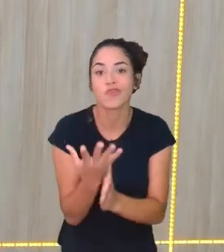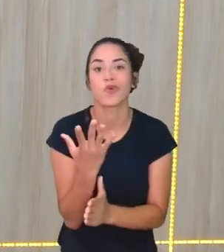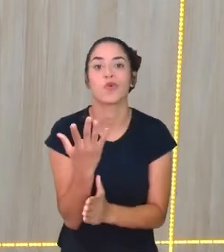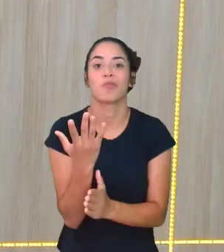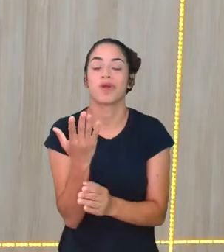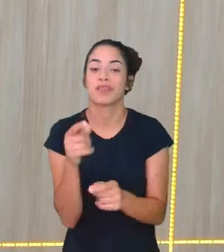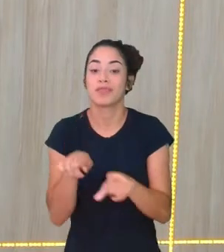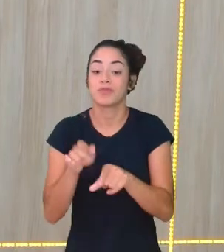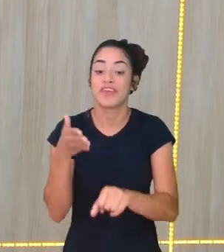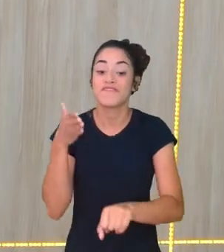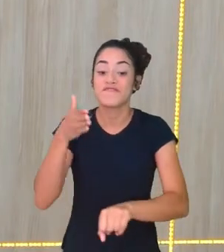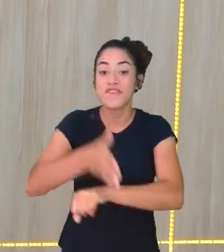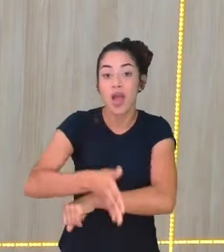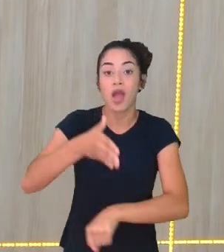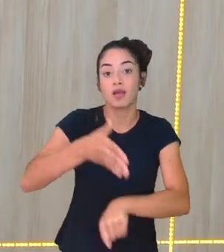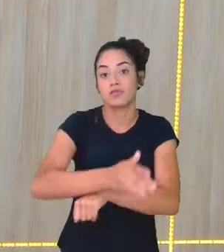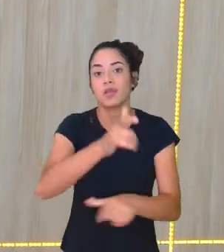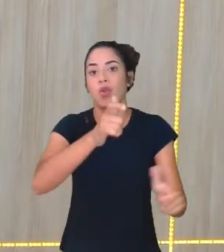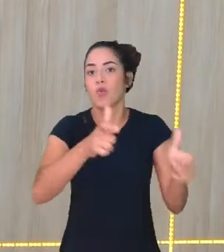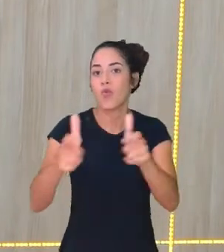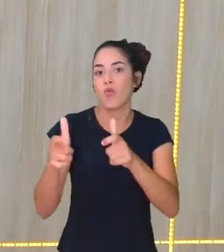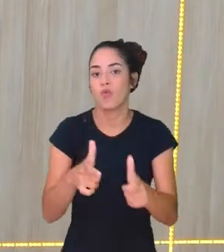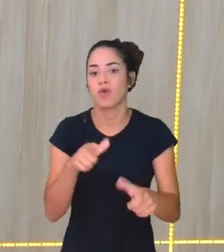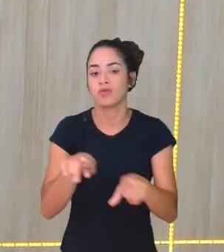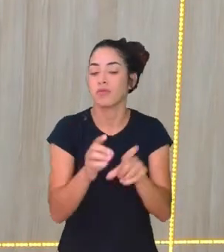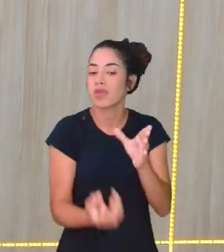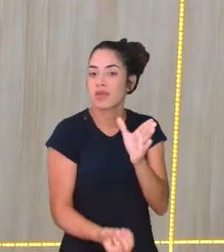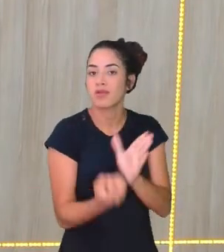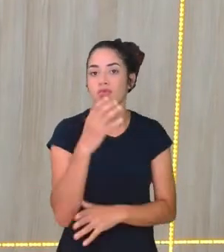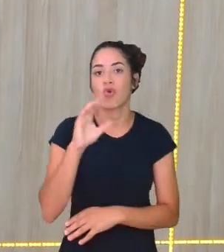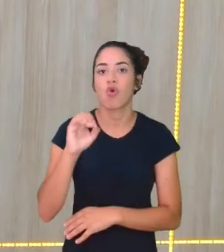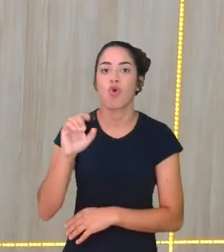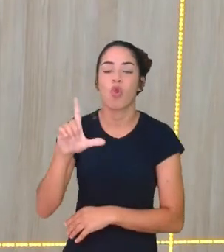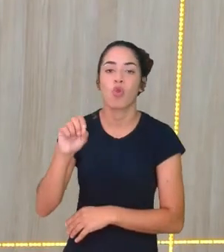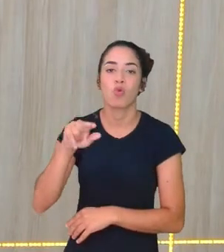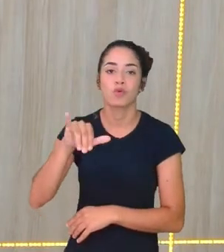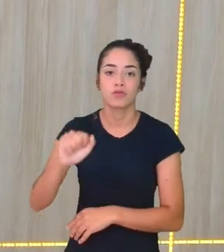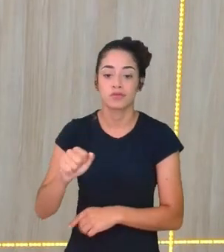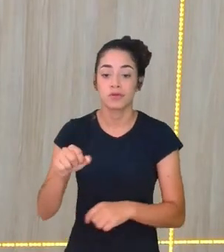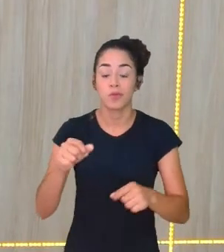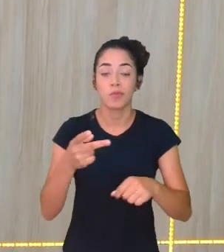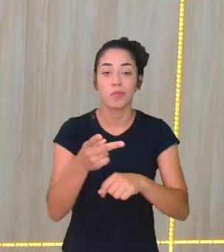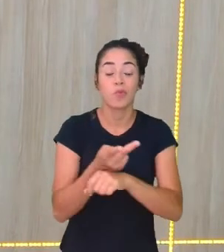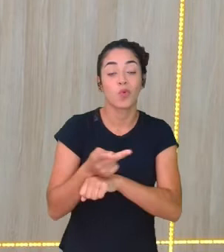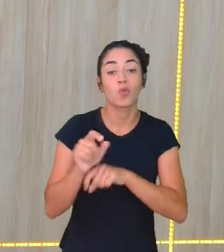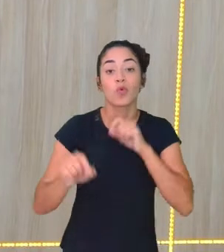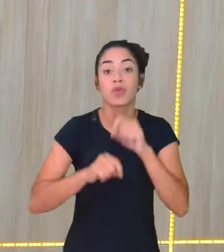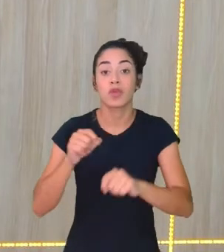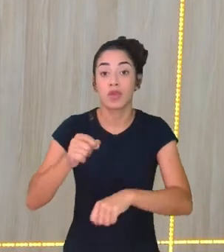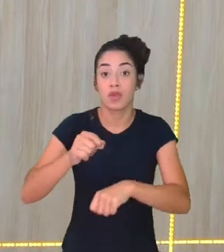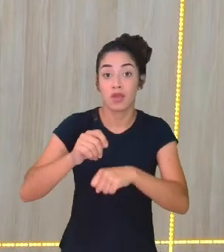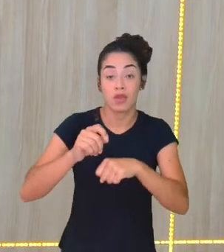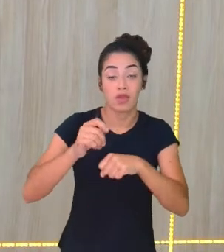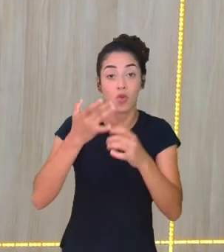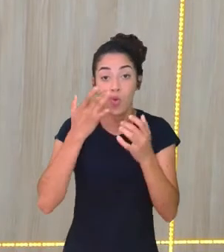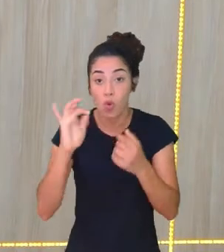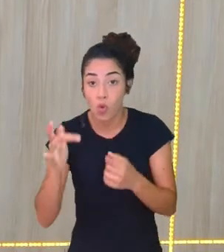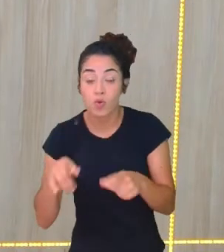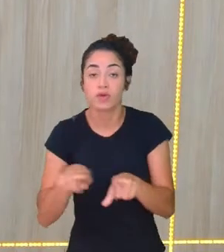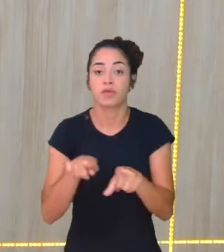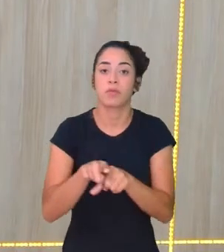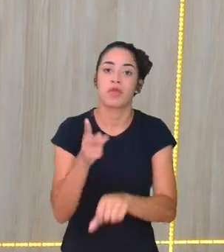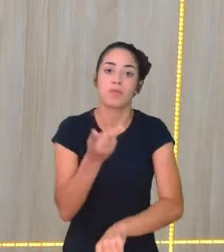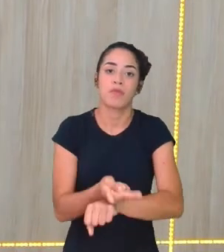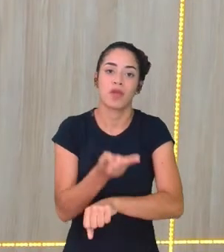ali invadindo o territórios e fundando colônias em busca de Ouro e Prata só que isso não acontece de